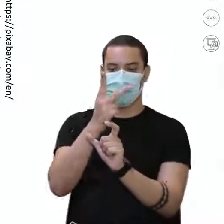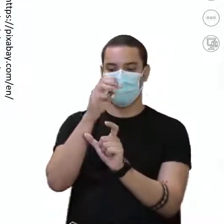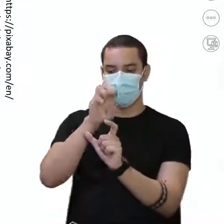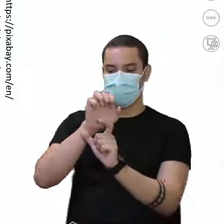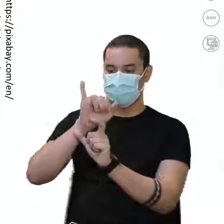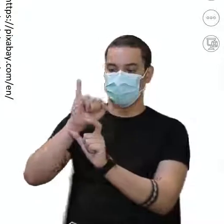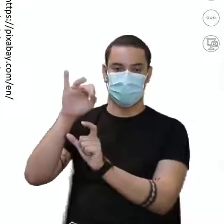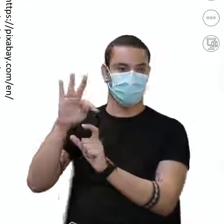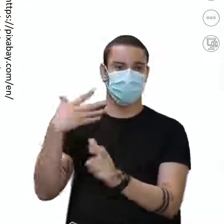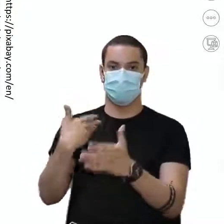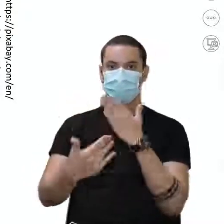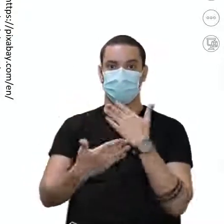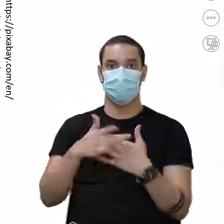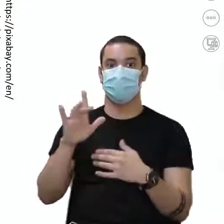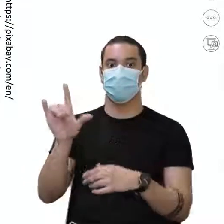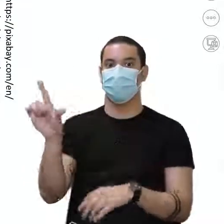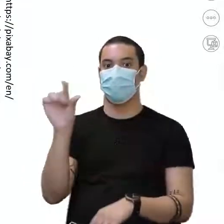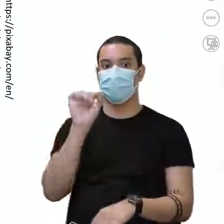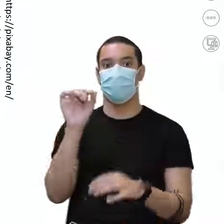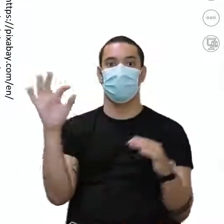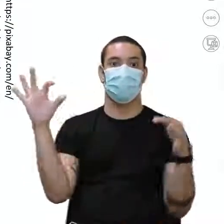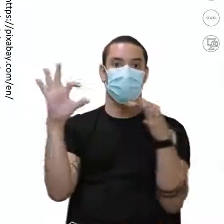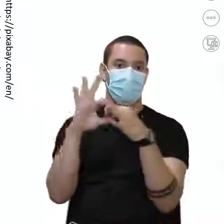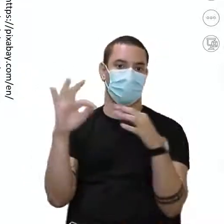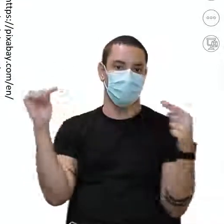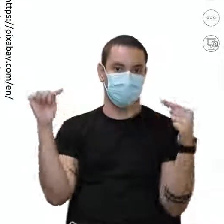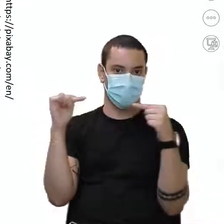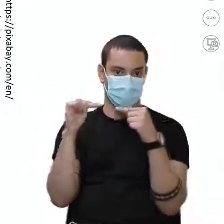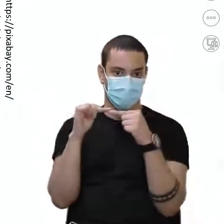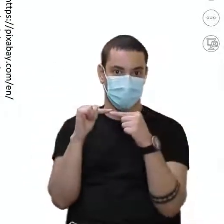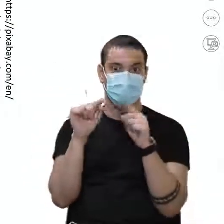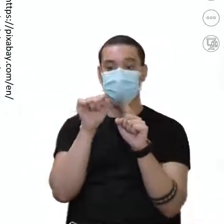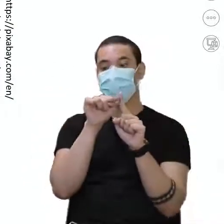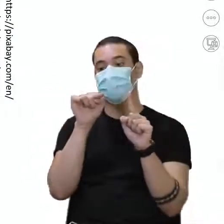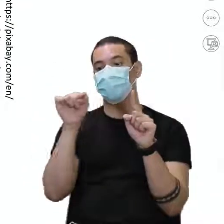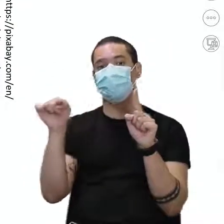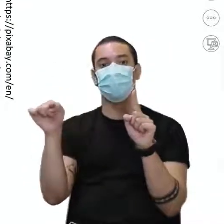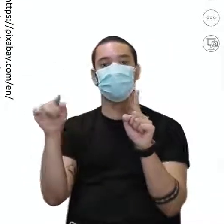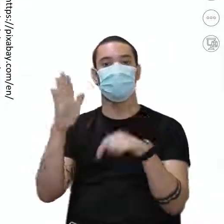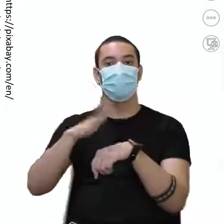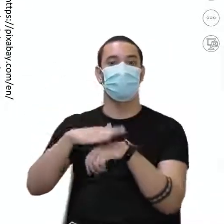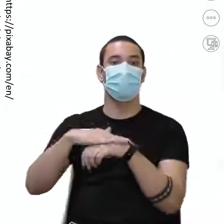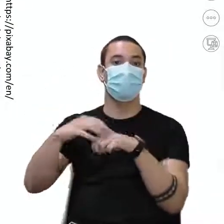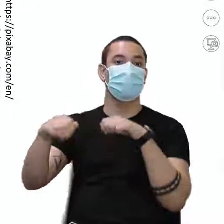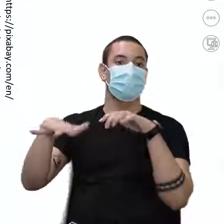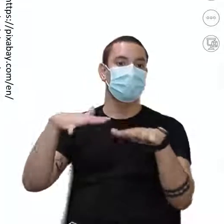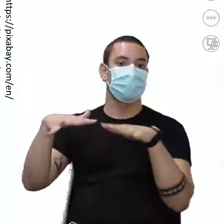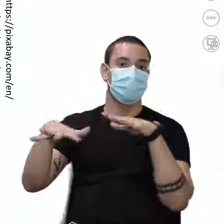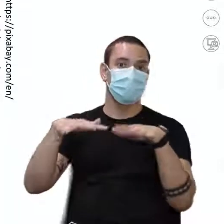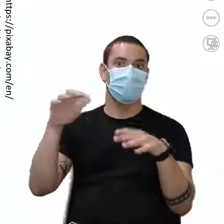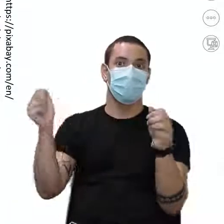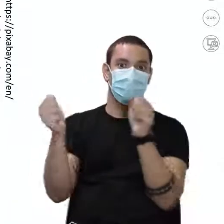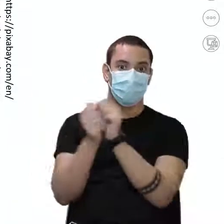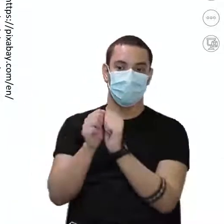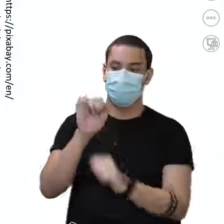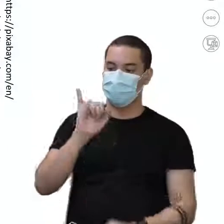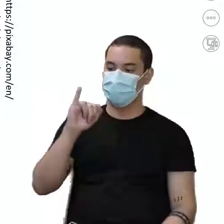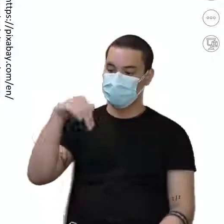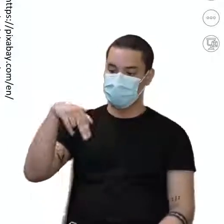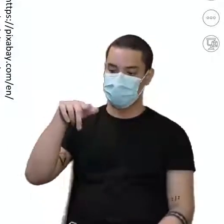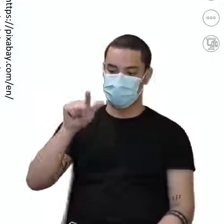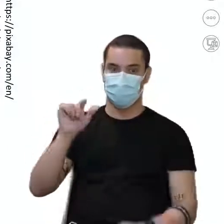os sujeitos aqui, e o been, e aí eu preciso da minha ação no ING aqui, para poder formar minha